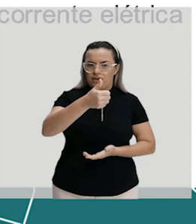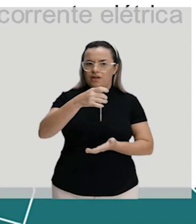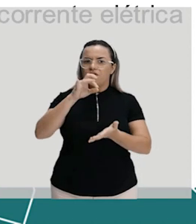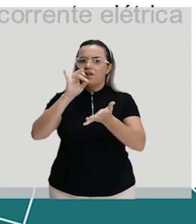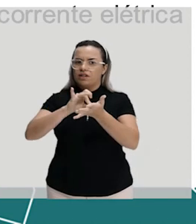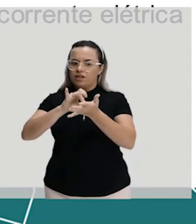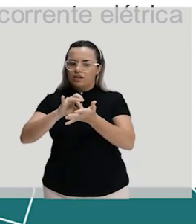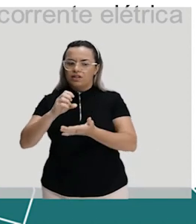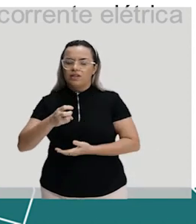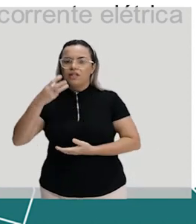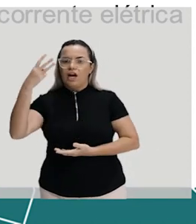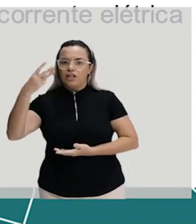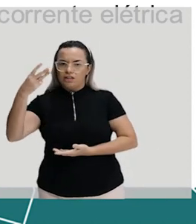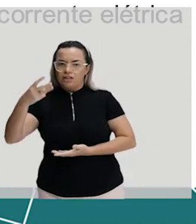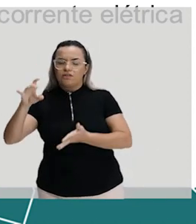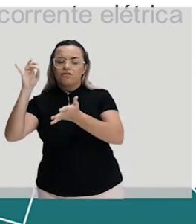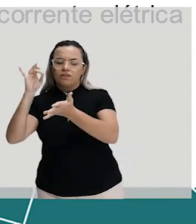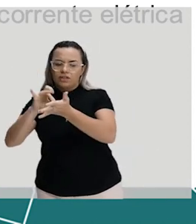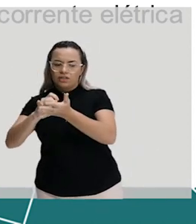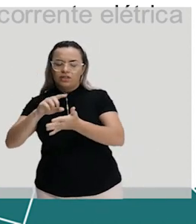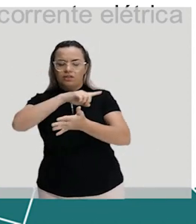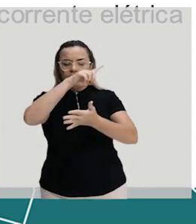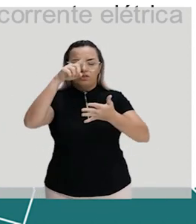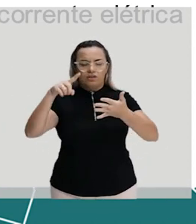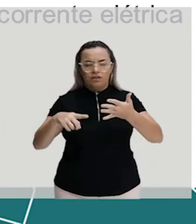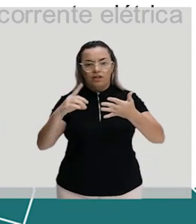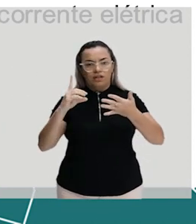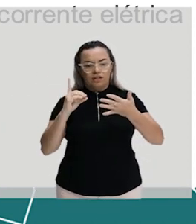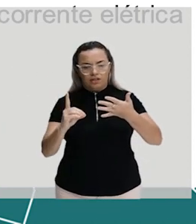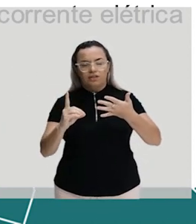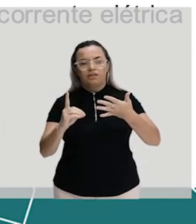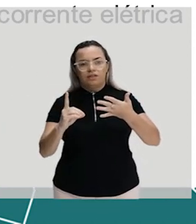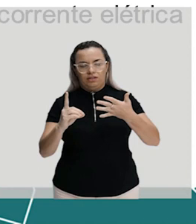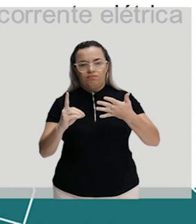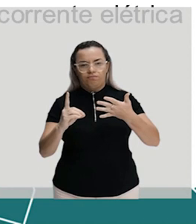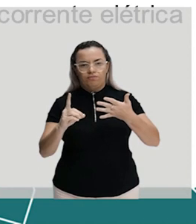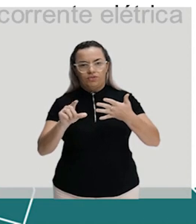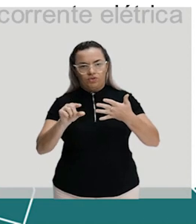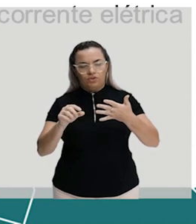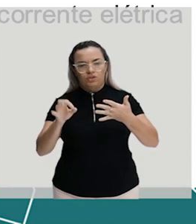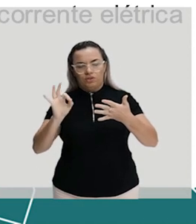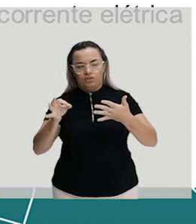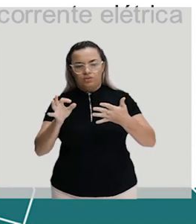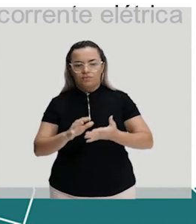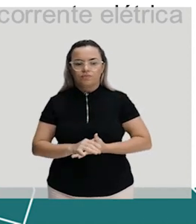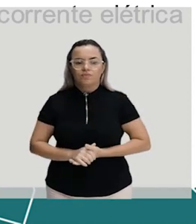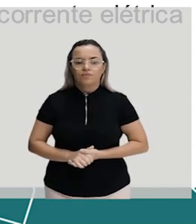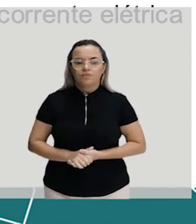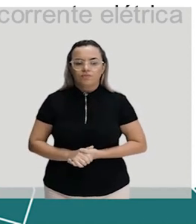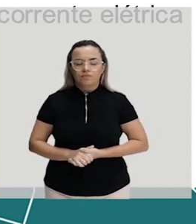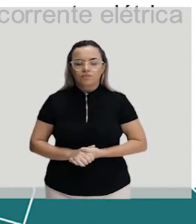d n a 1 e A3 Ok então vamos para a